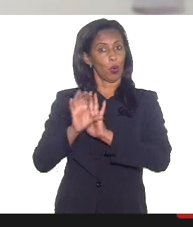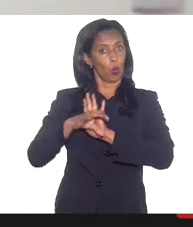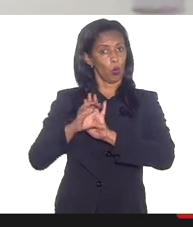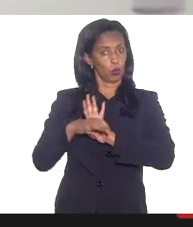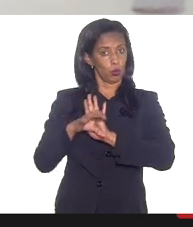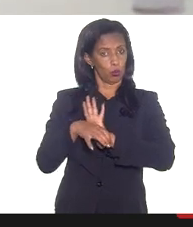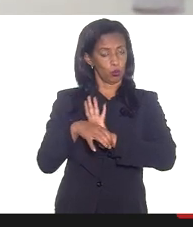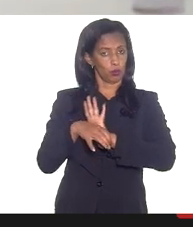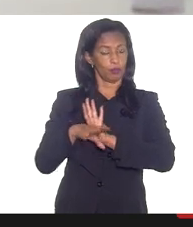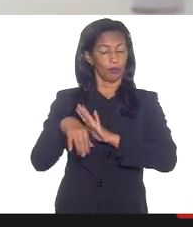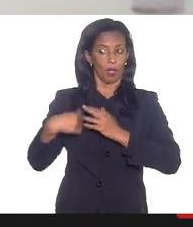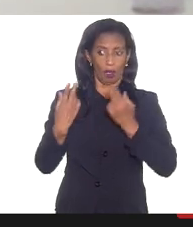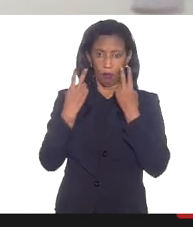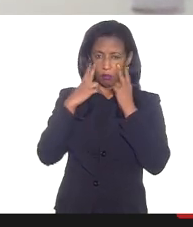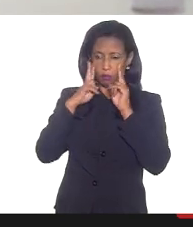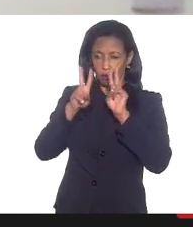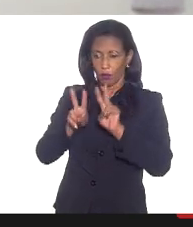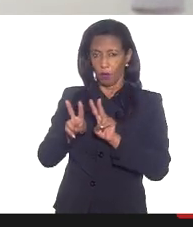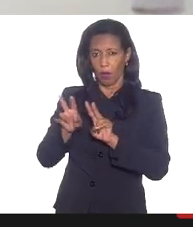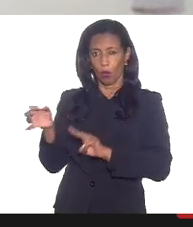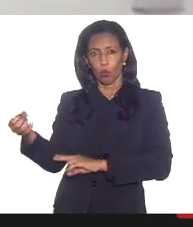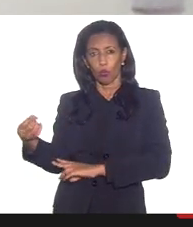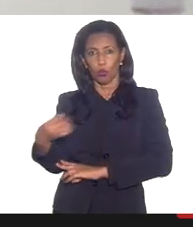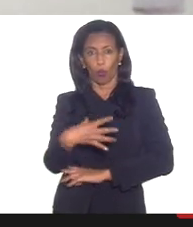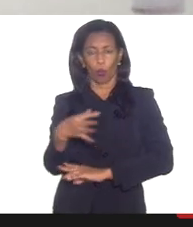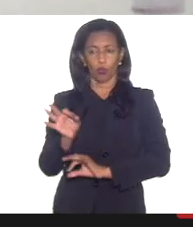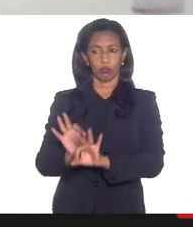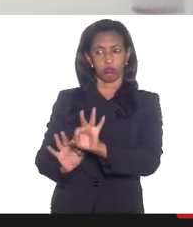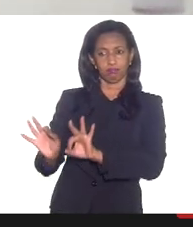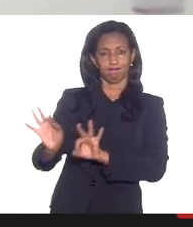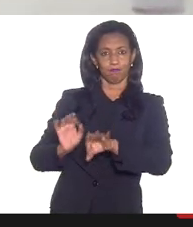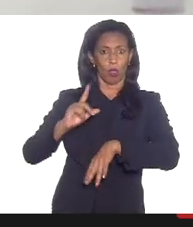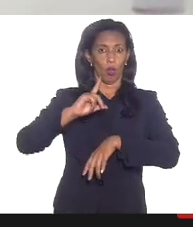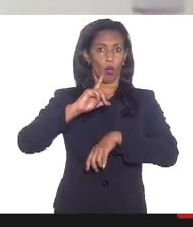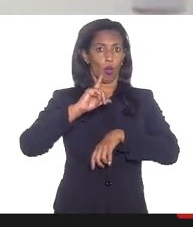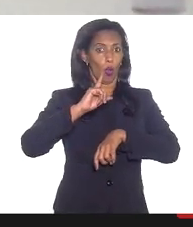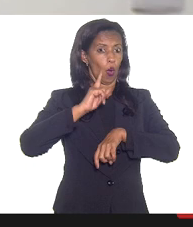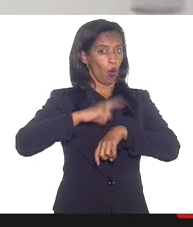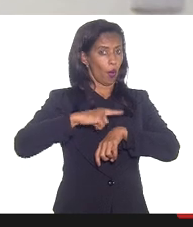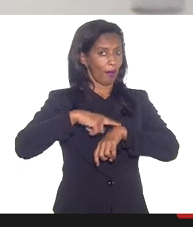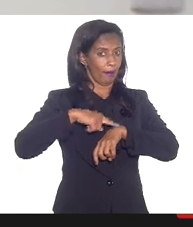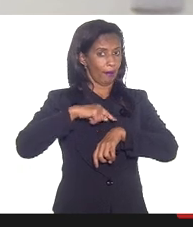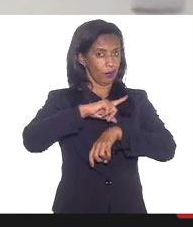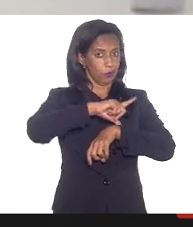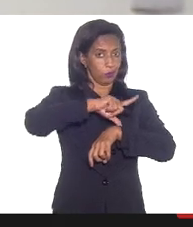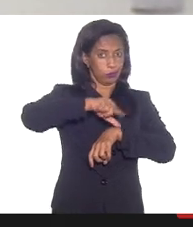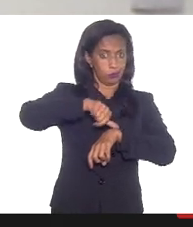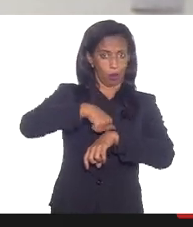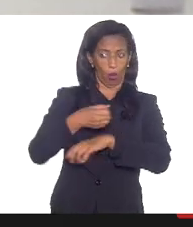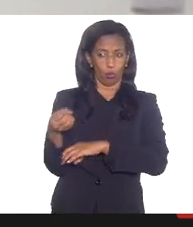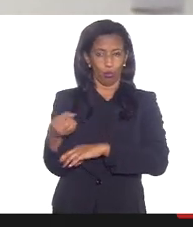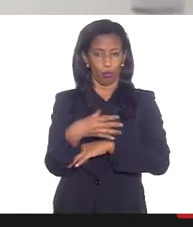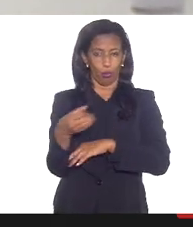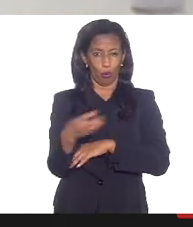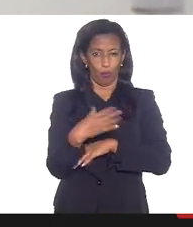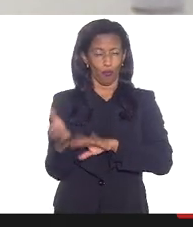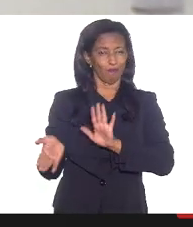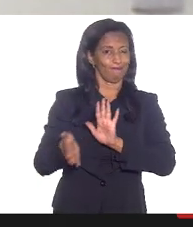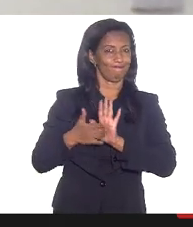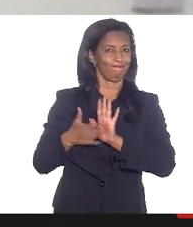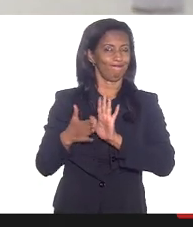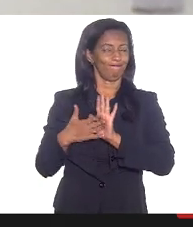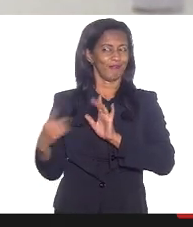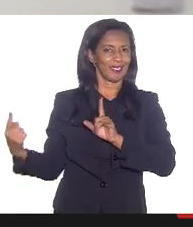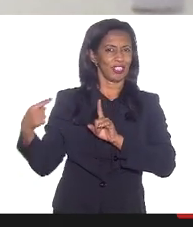Ao prever, né, um novo formato, com ampliação da carga horária e com novos itinerários, a nova proposta